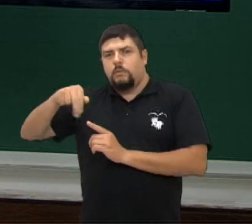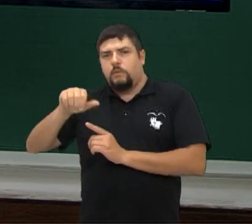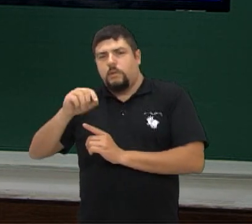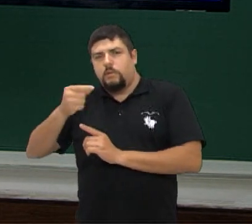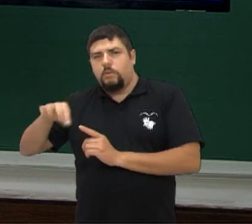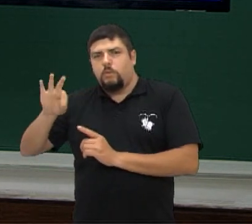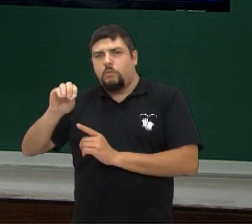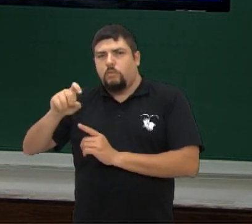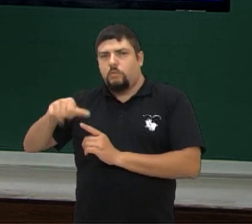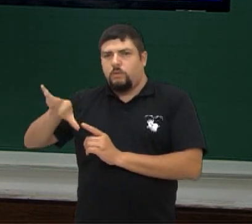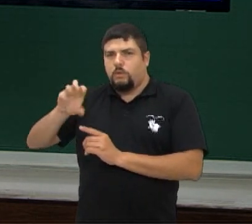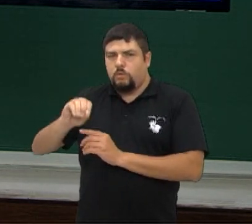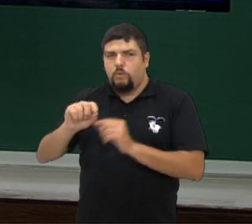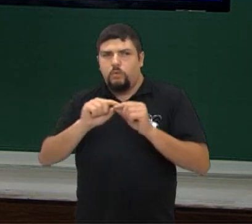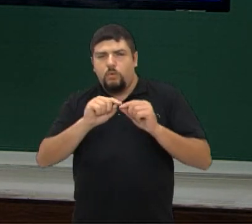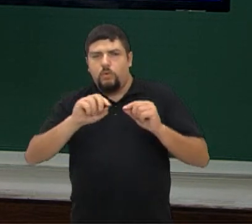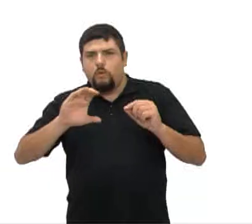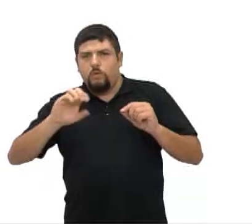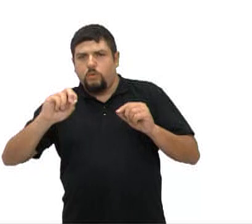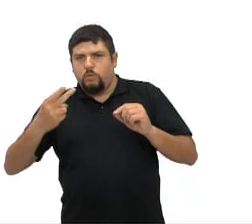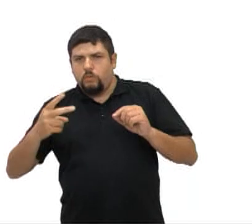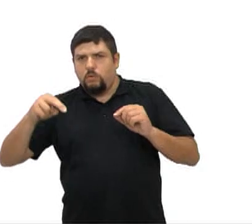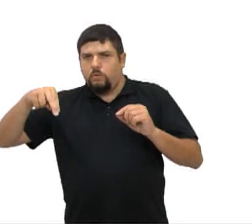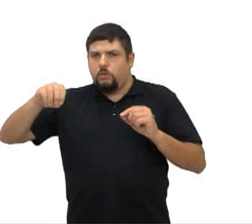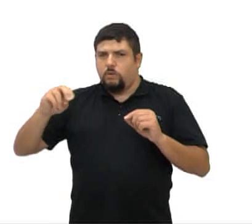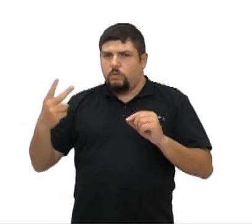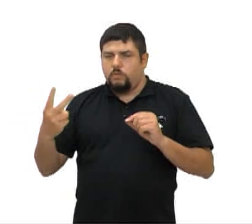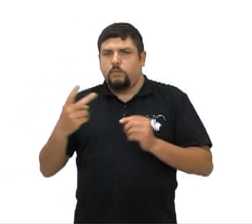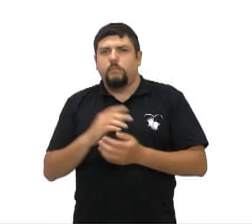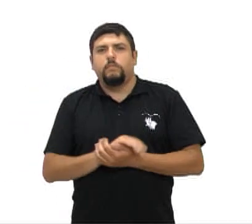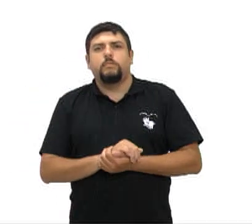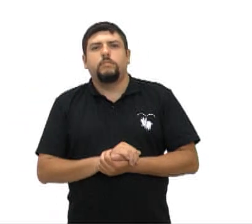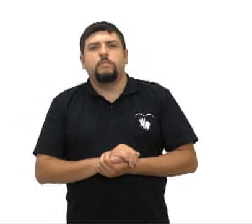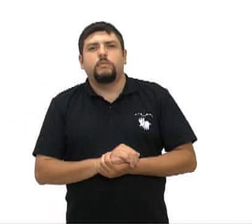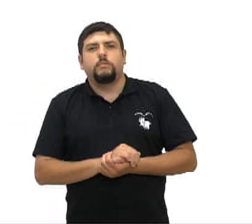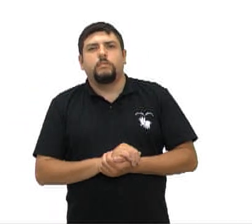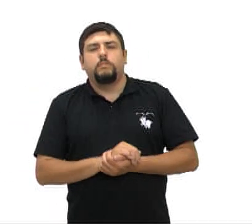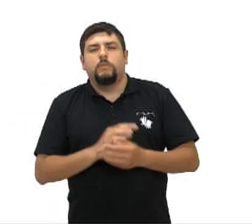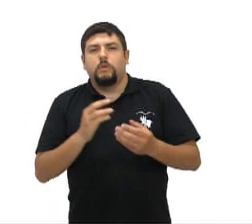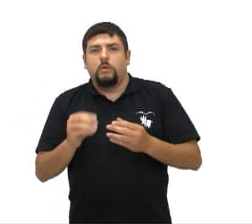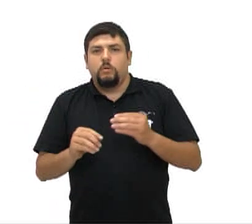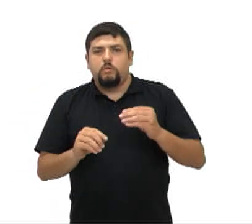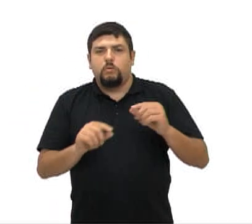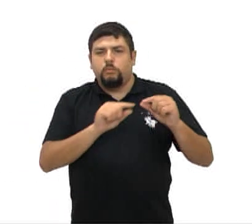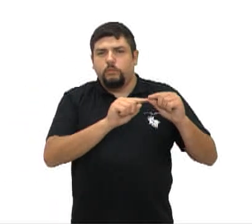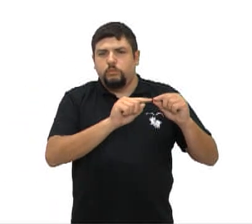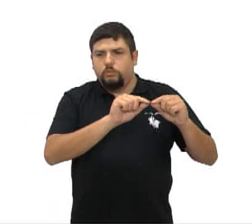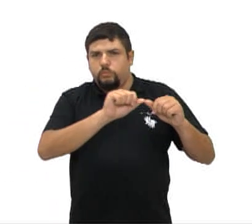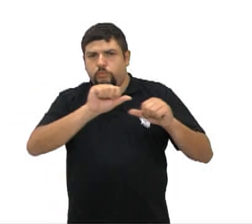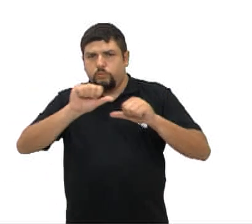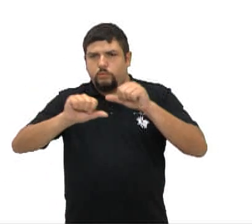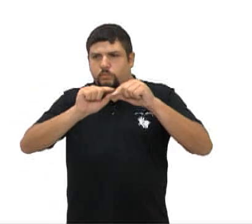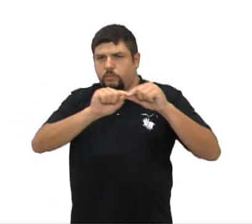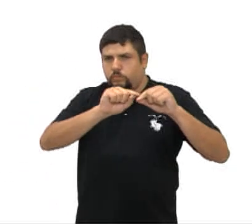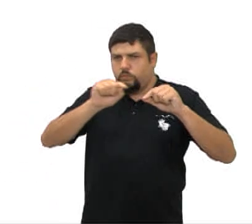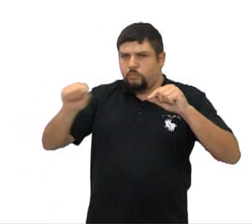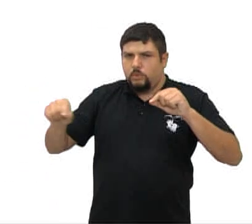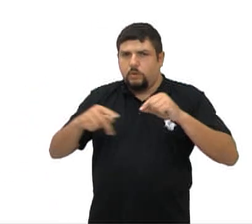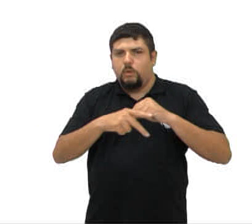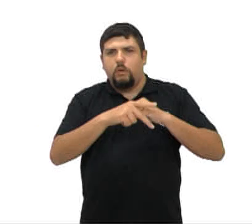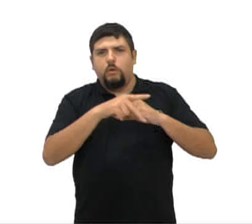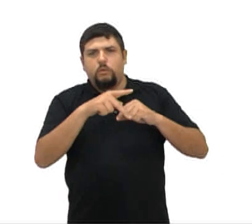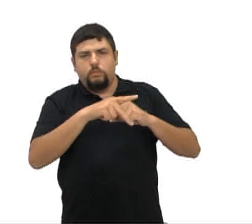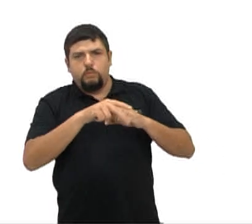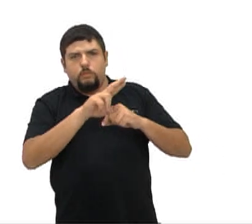lado aqui, do CO2 e do N2. O que a gente pode fazer? Para deslocar o equilíbrio no sentido dos produtos, esses